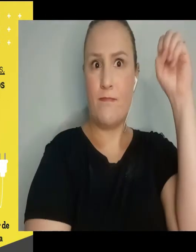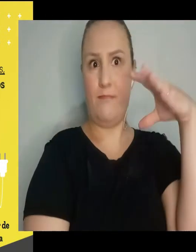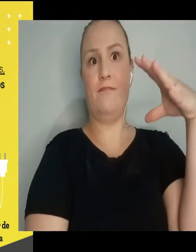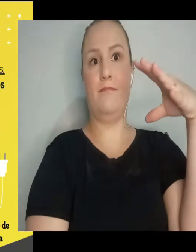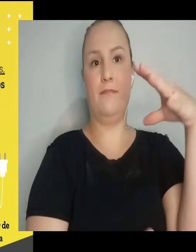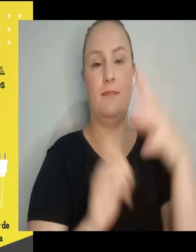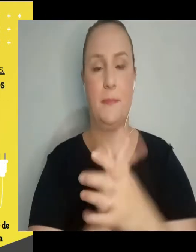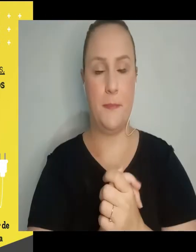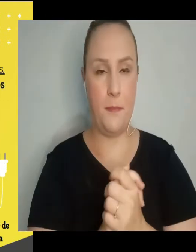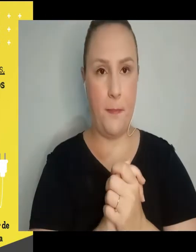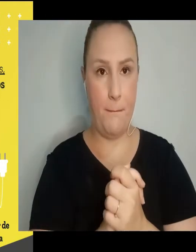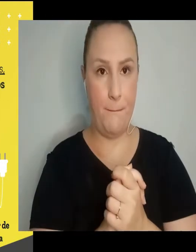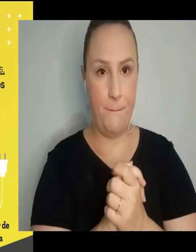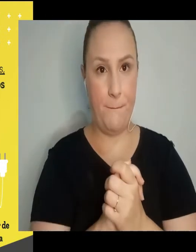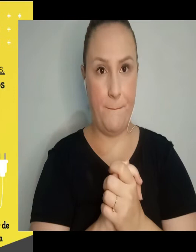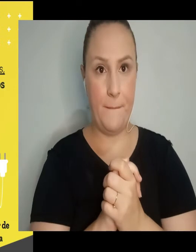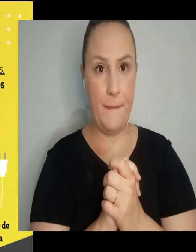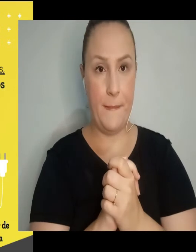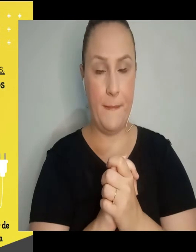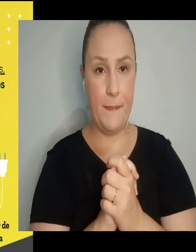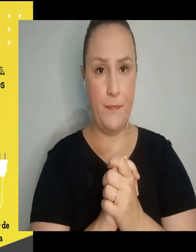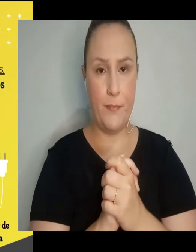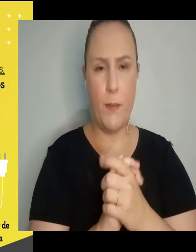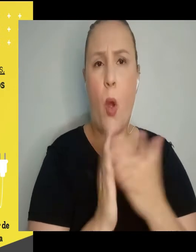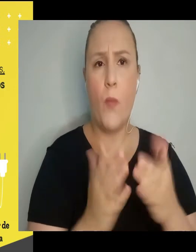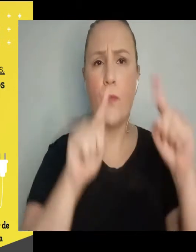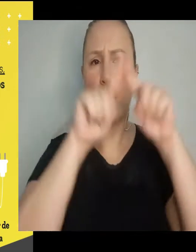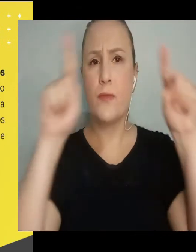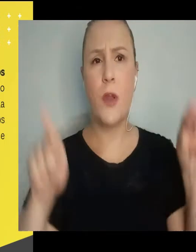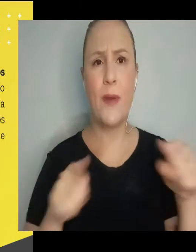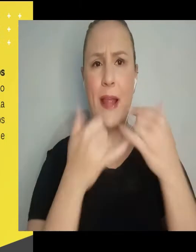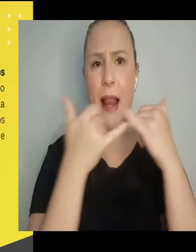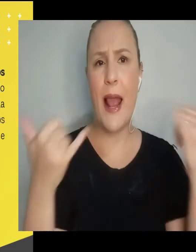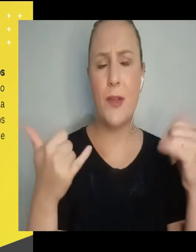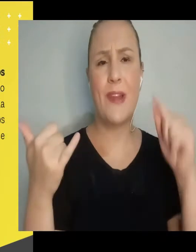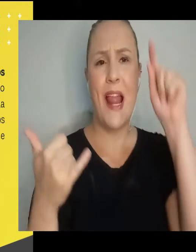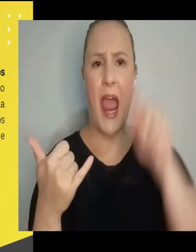elemento final, né? Aquele que precisa de energia para ligar.